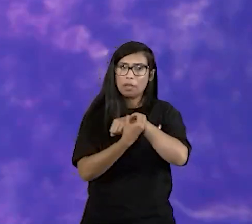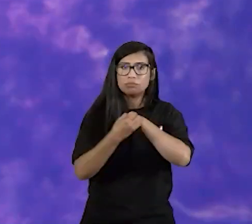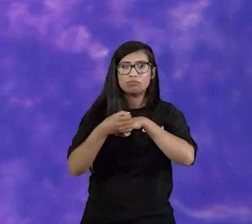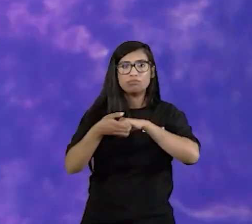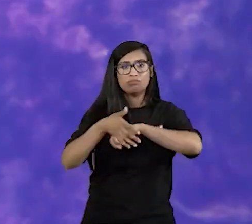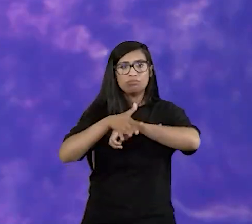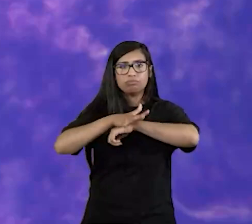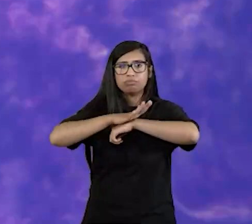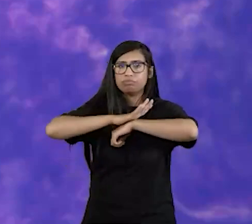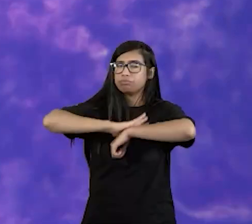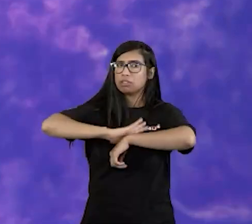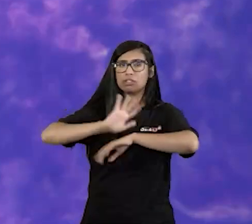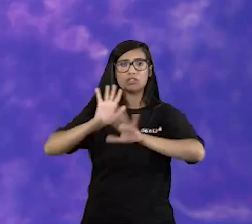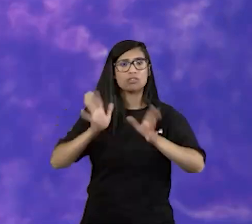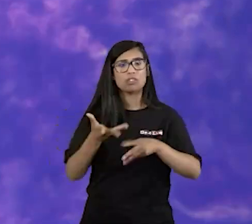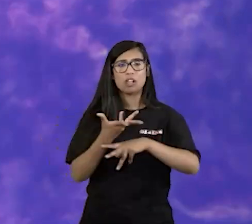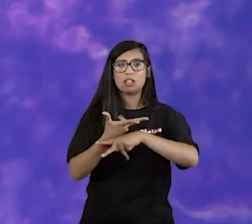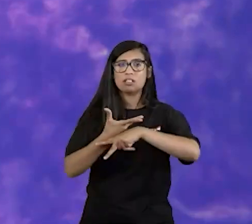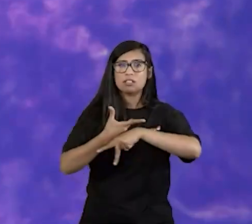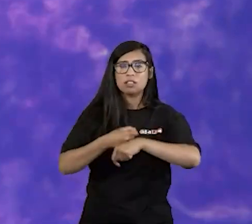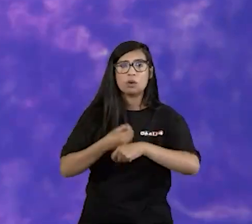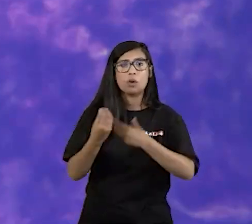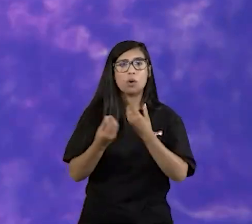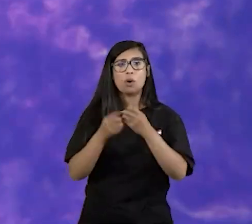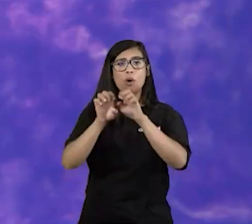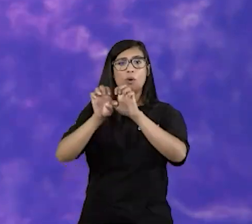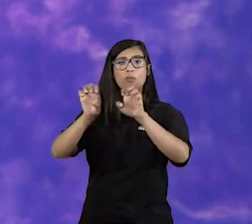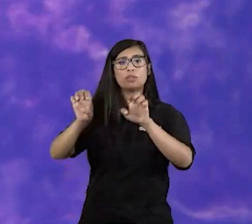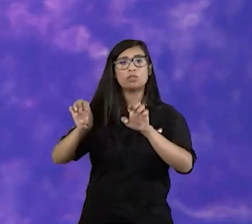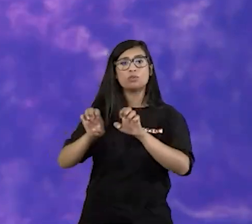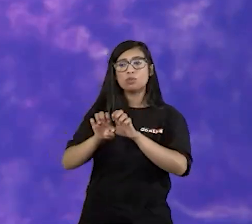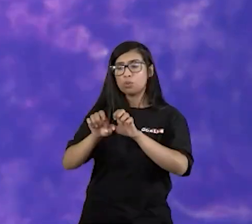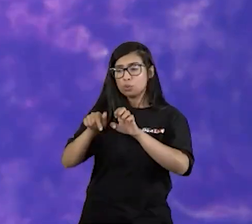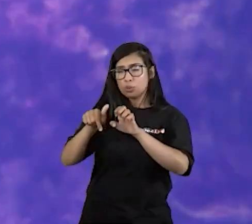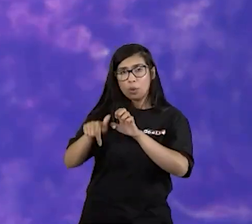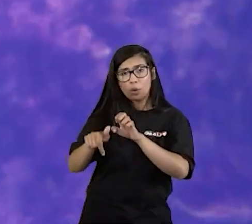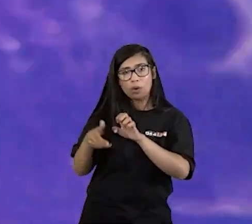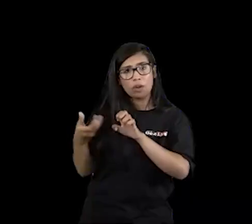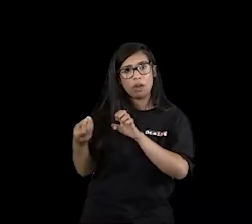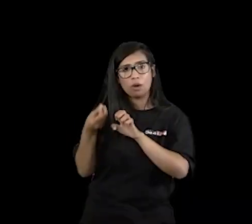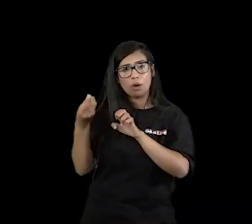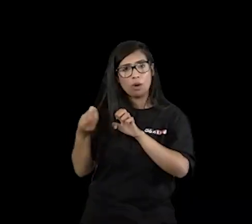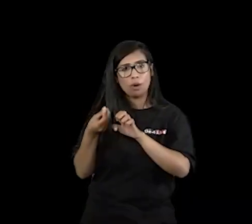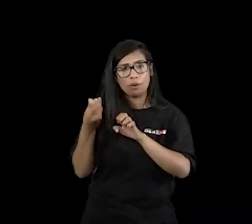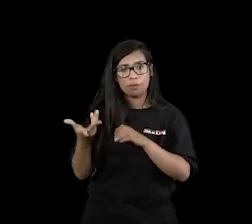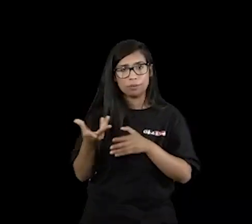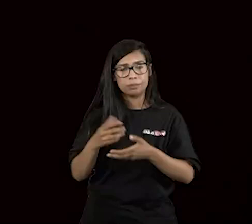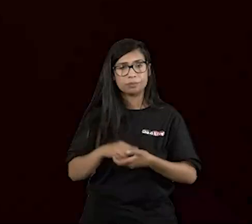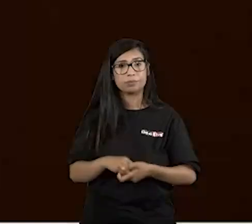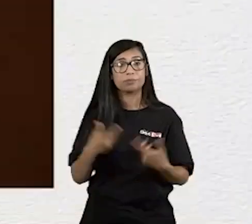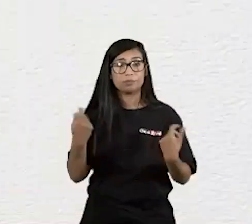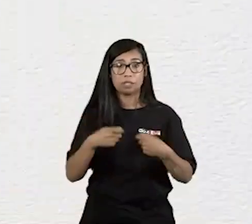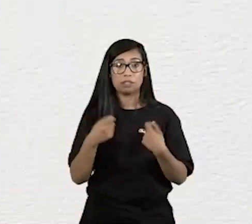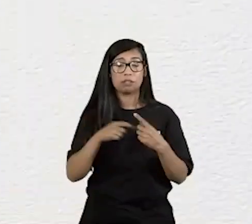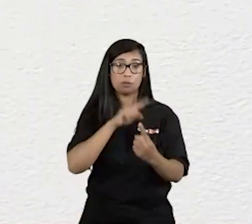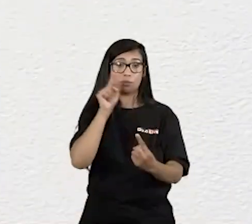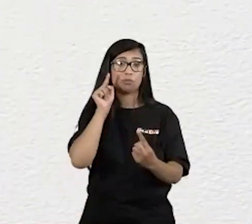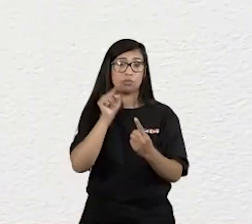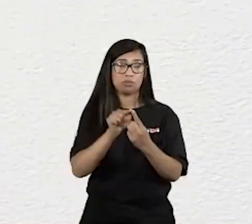lá observar que estruturas são essas que a gente tanto visualiza. Para isso, a gente precisa ir para a objetiva de